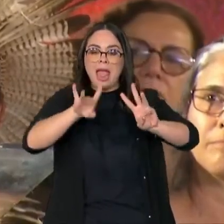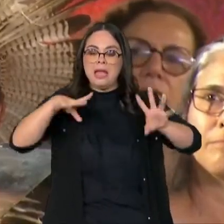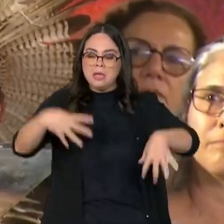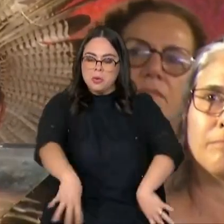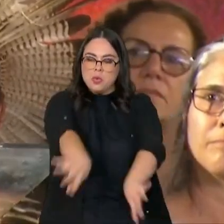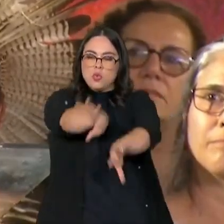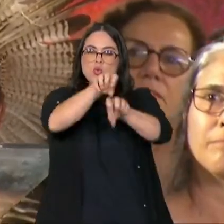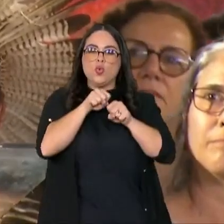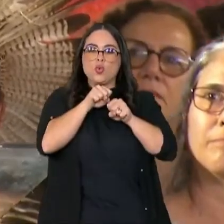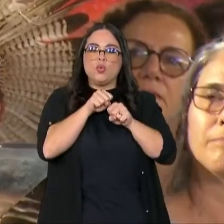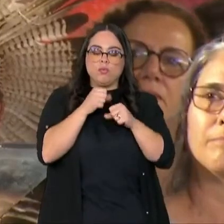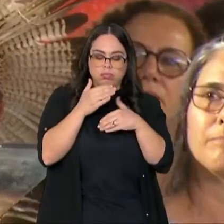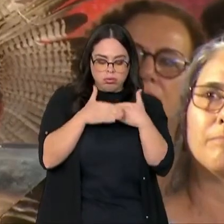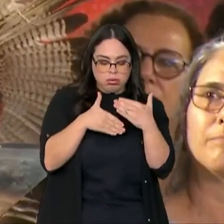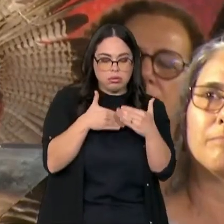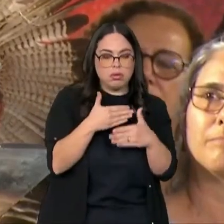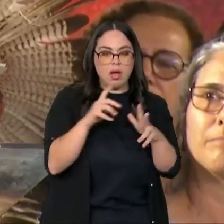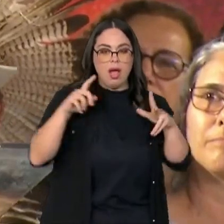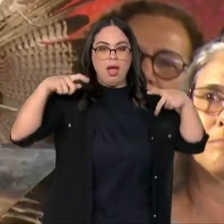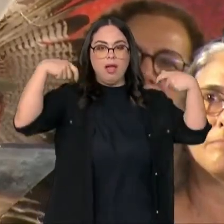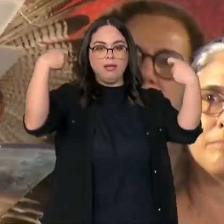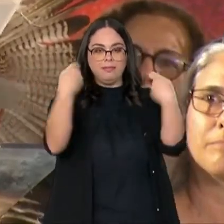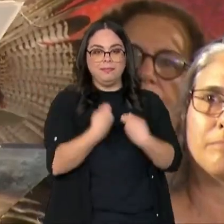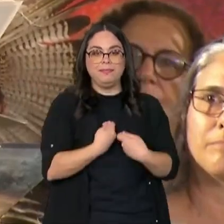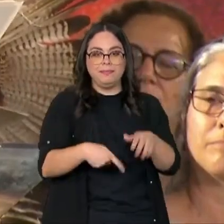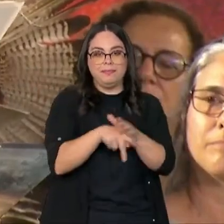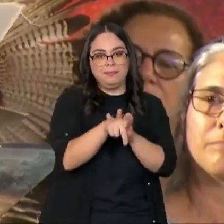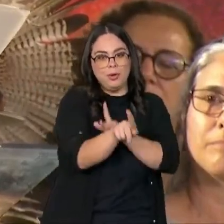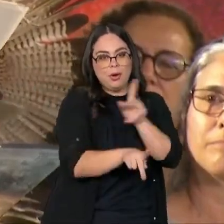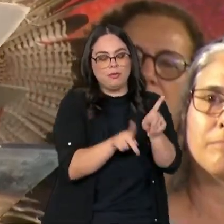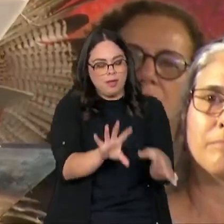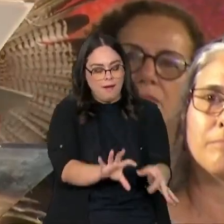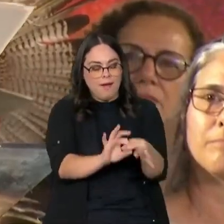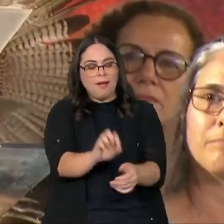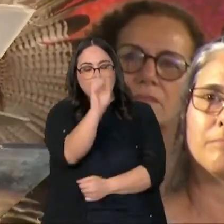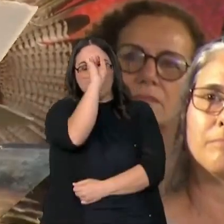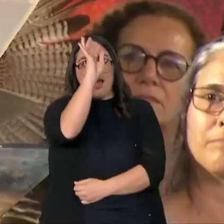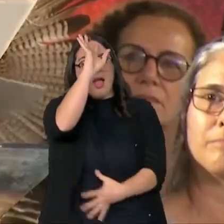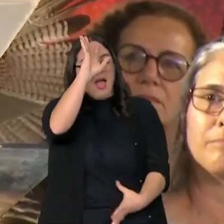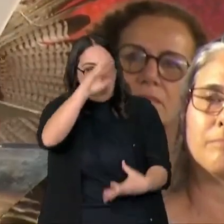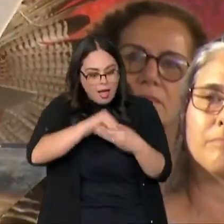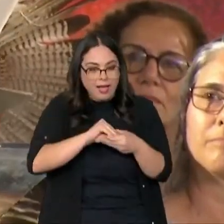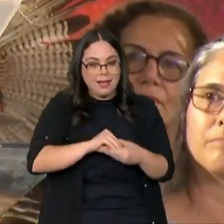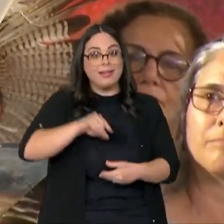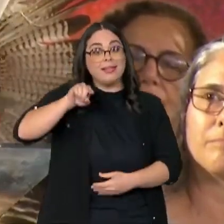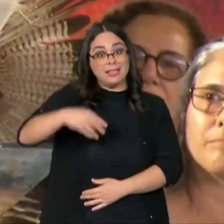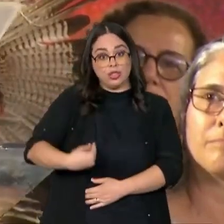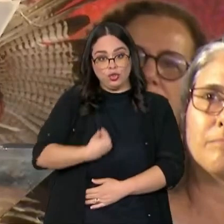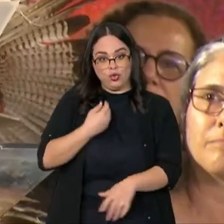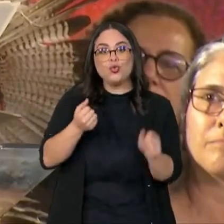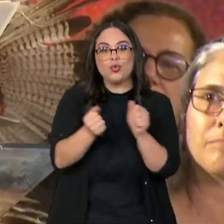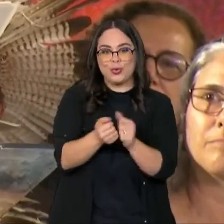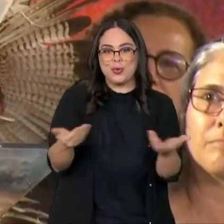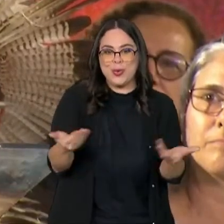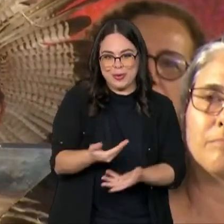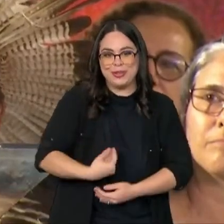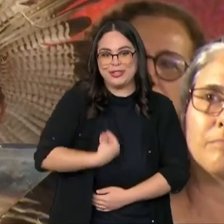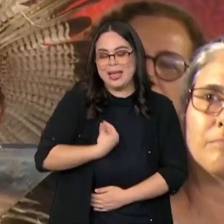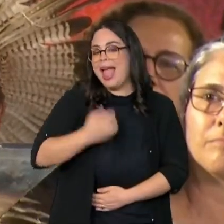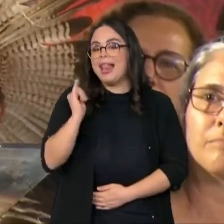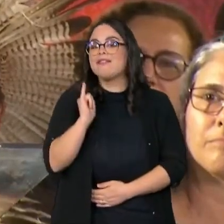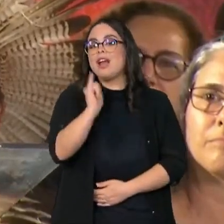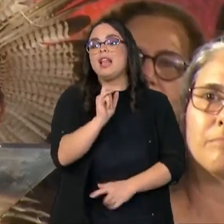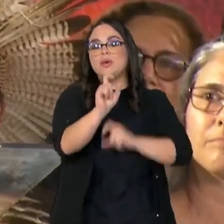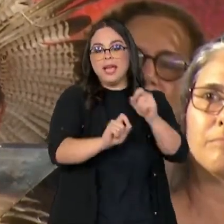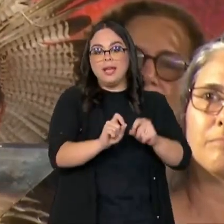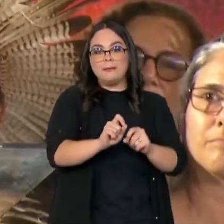a missão de reproduzir o manto sagrado de seu povo. Célia, que está aqui conosco hoje, diz